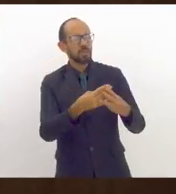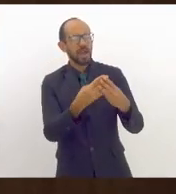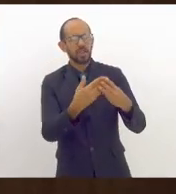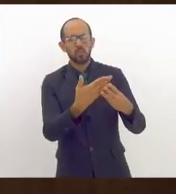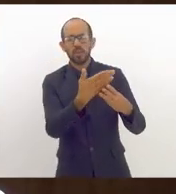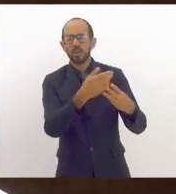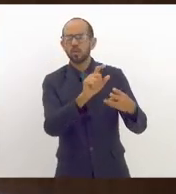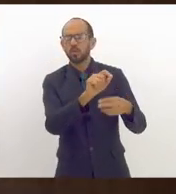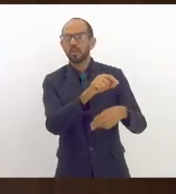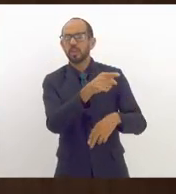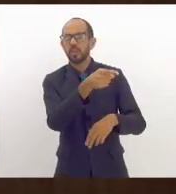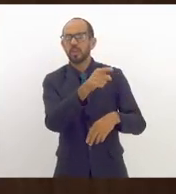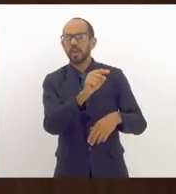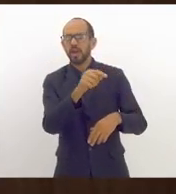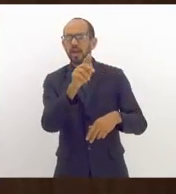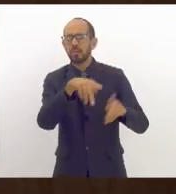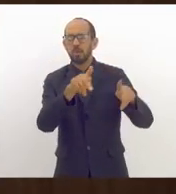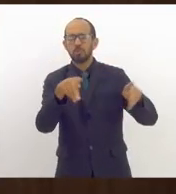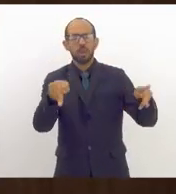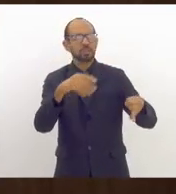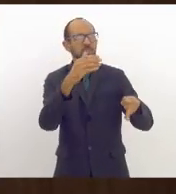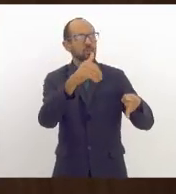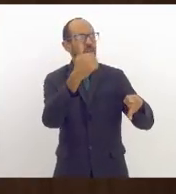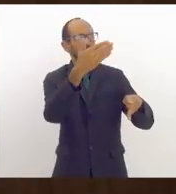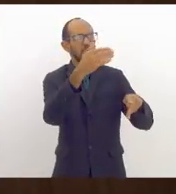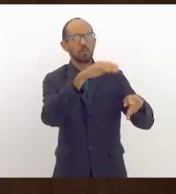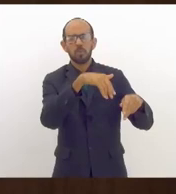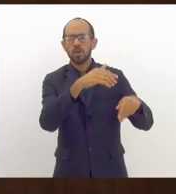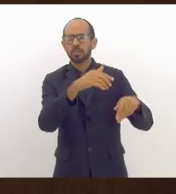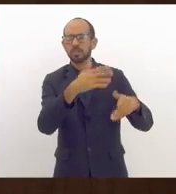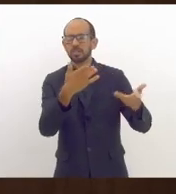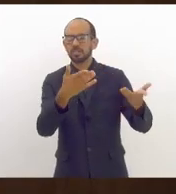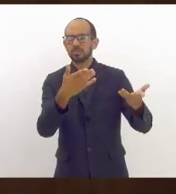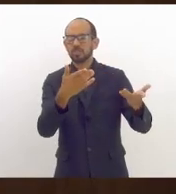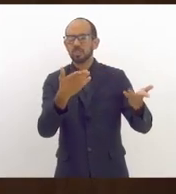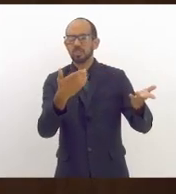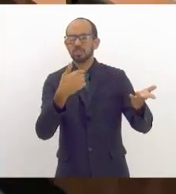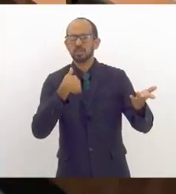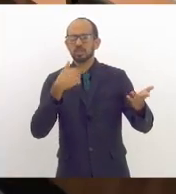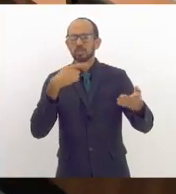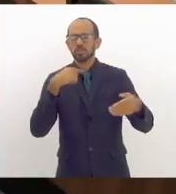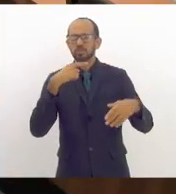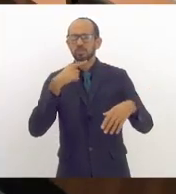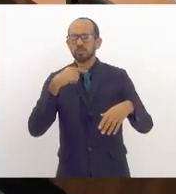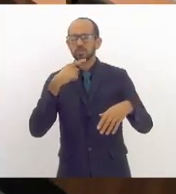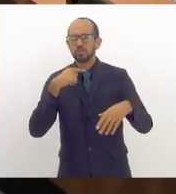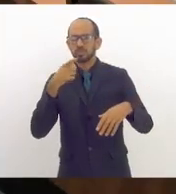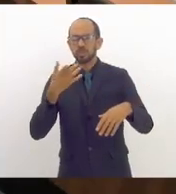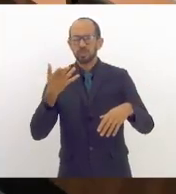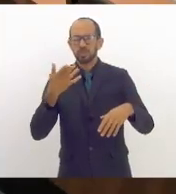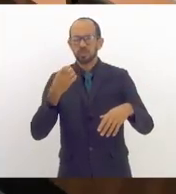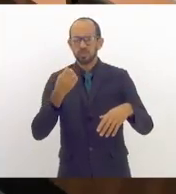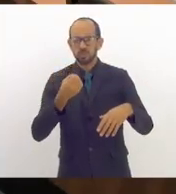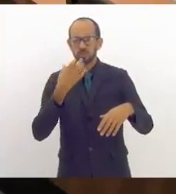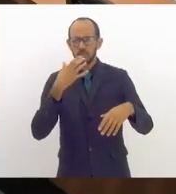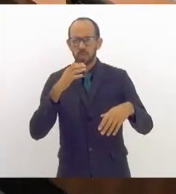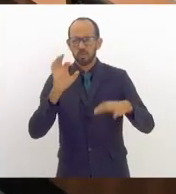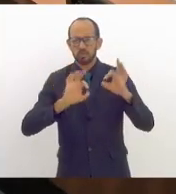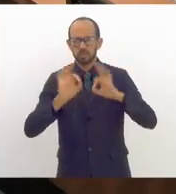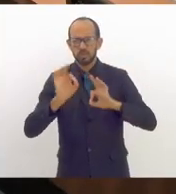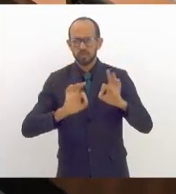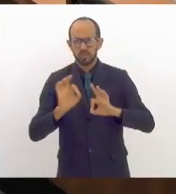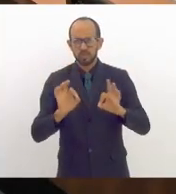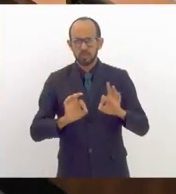imagino o nosso povo lá na porta ele vai saber que dia eu acho que é o quê então eu acho eu tô falando é muito bom é muito bom esse projeto